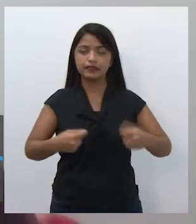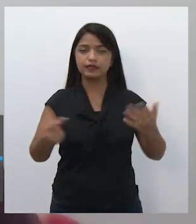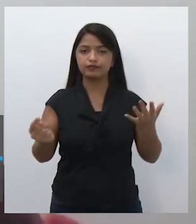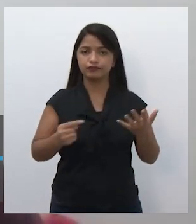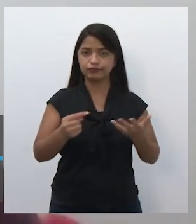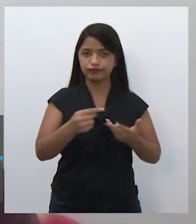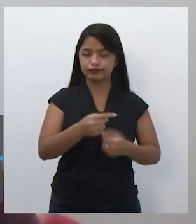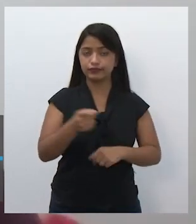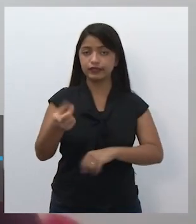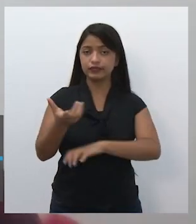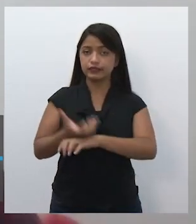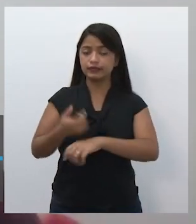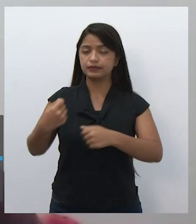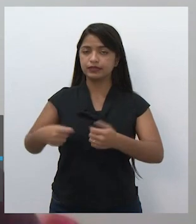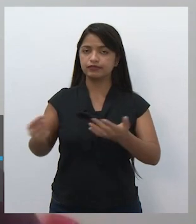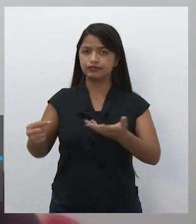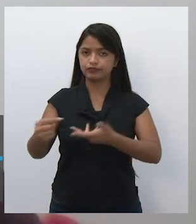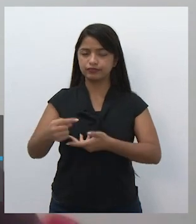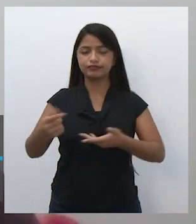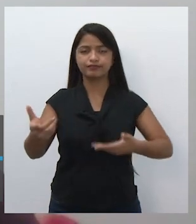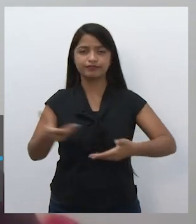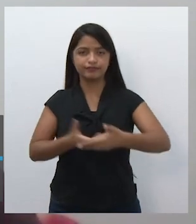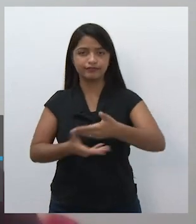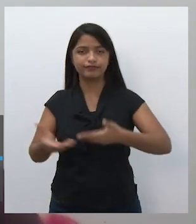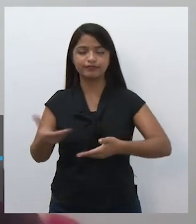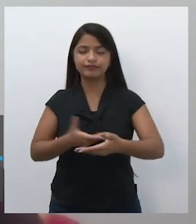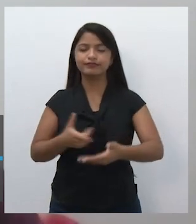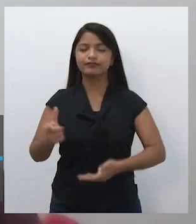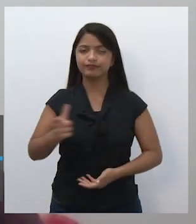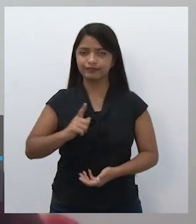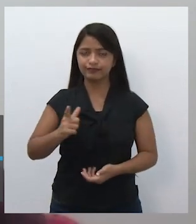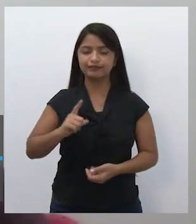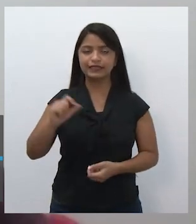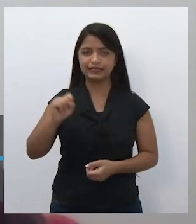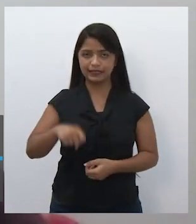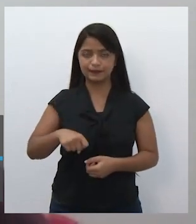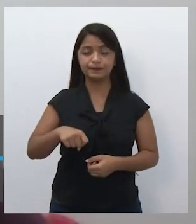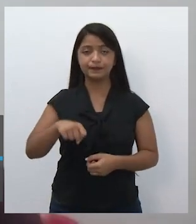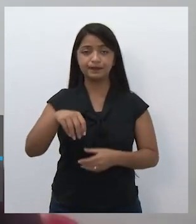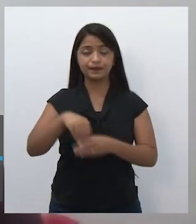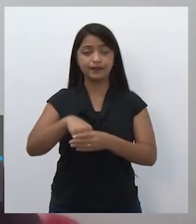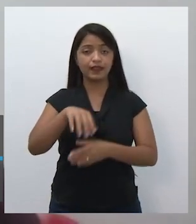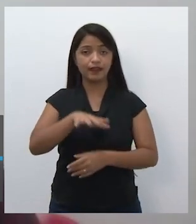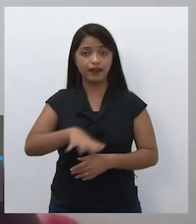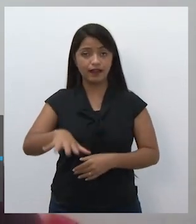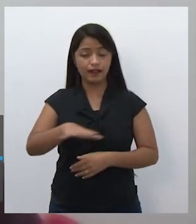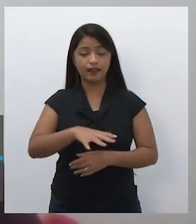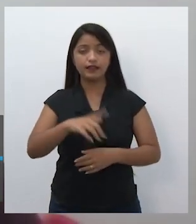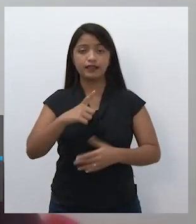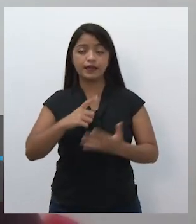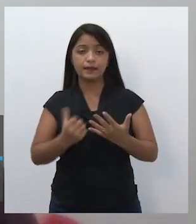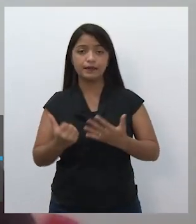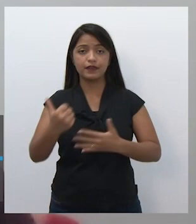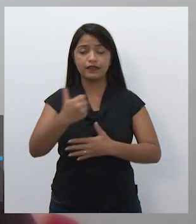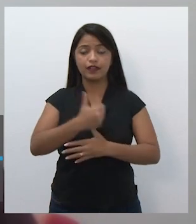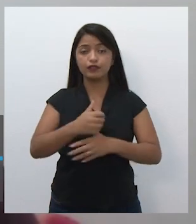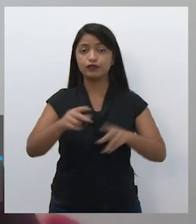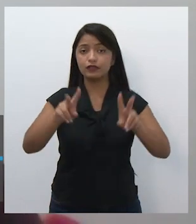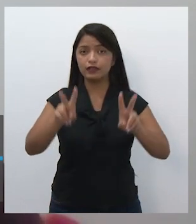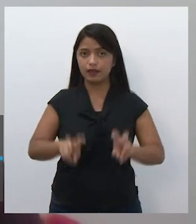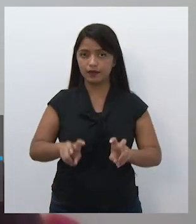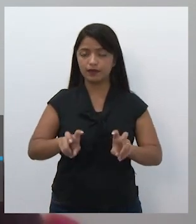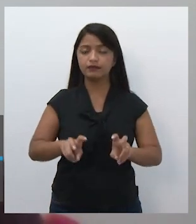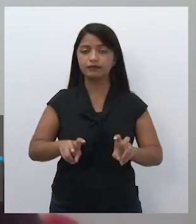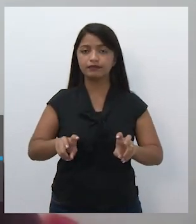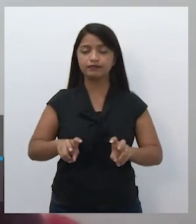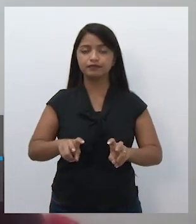e aí existe essa integração dentro da área, privilegiando o tema e a grande questão, né?